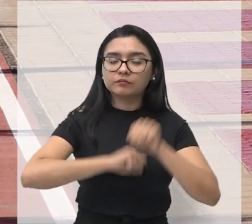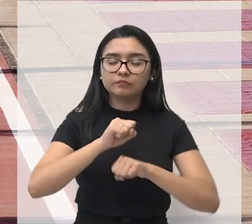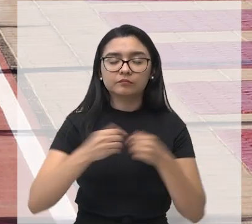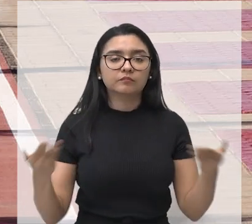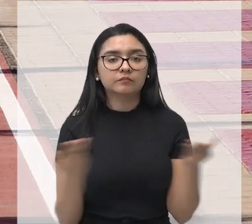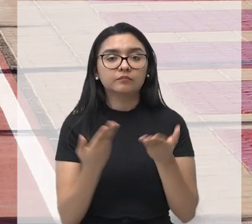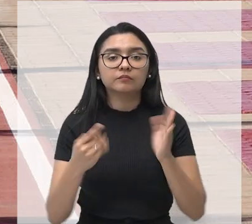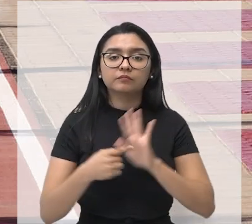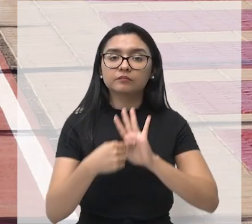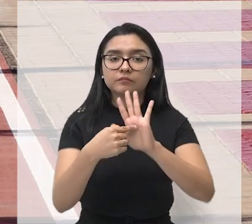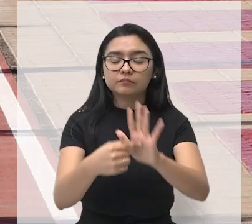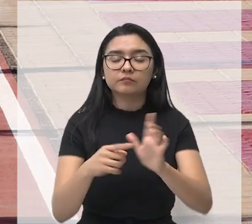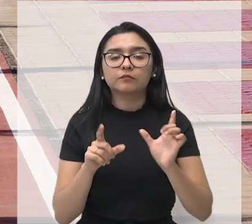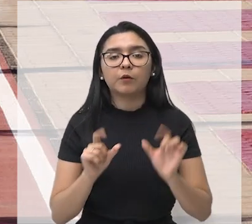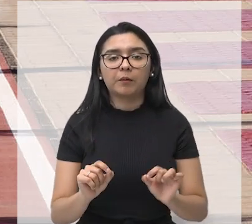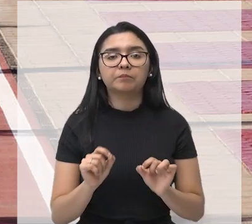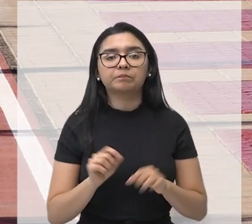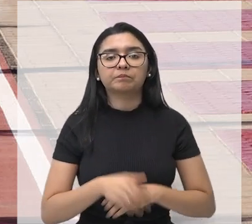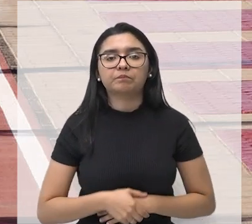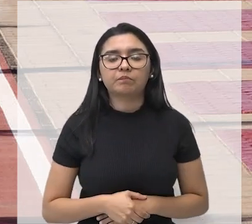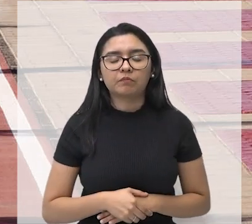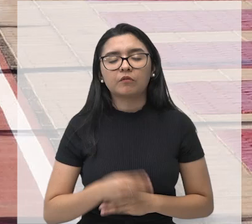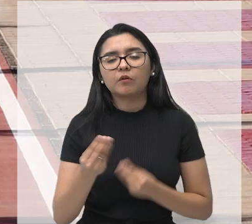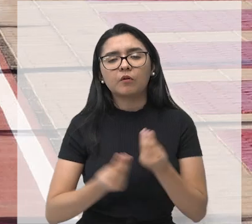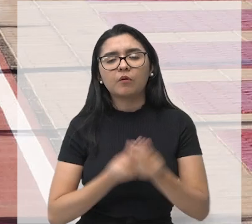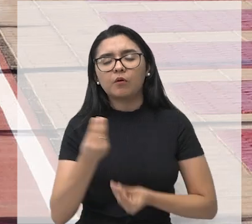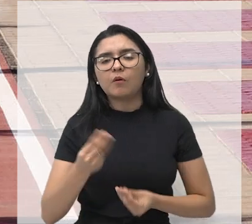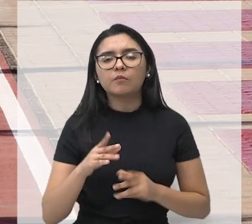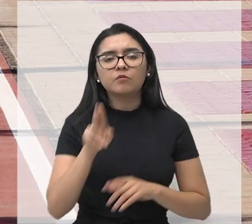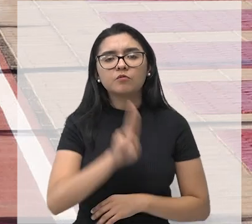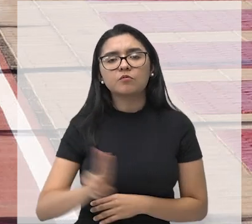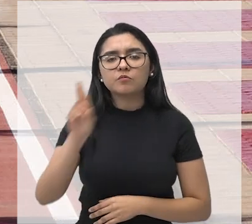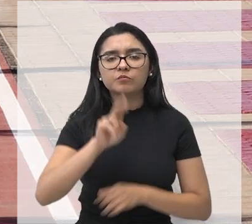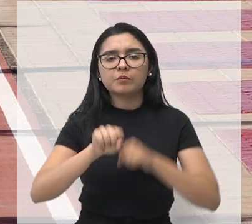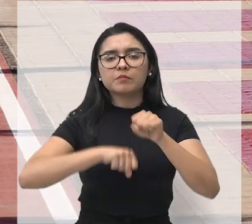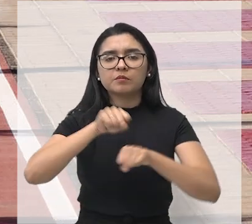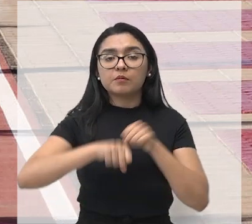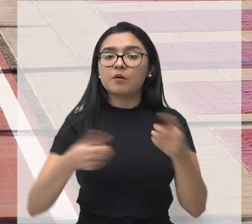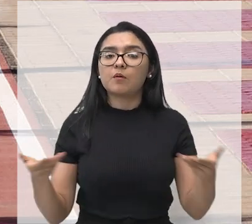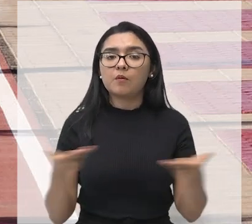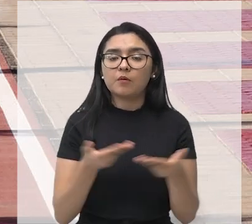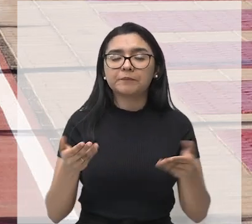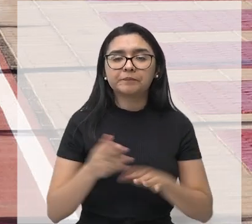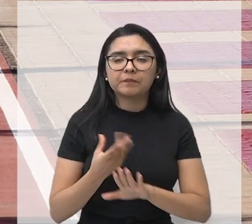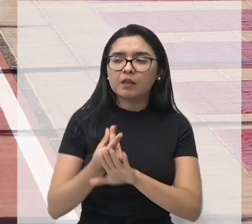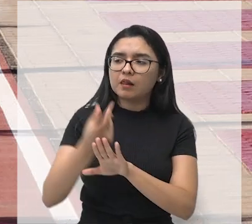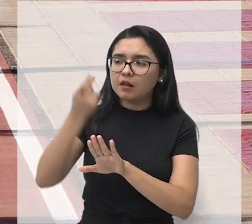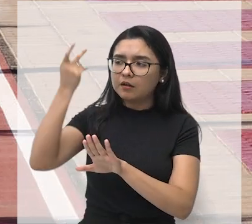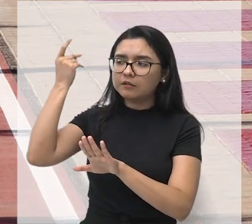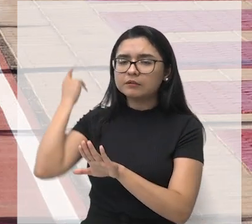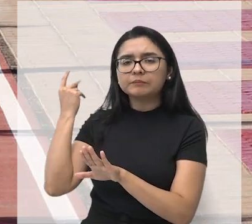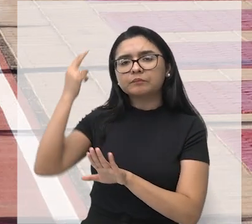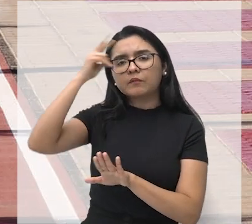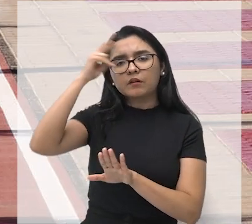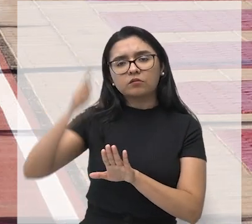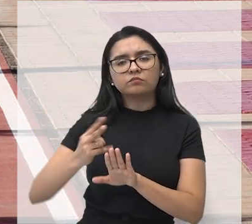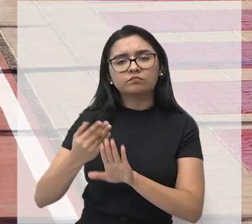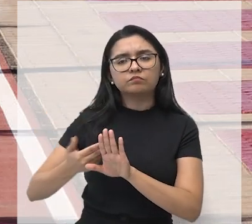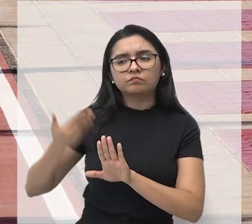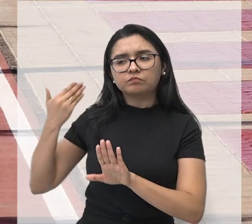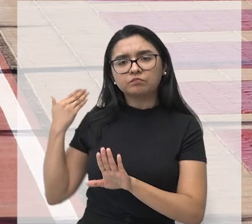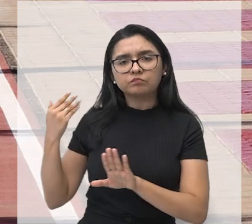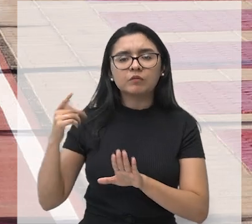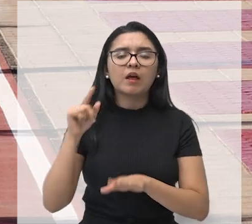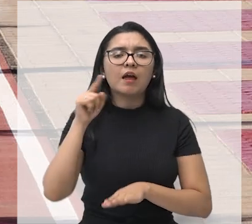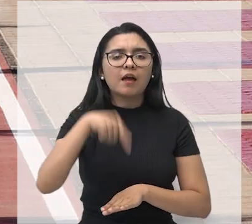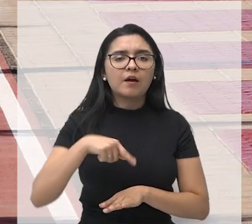quero apresentar para vocês como a bike é utilizada nos dias de hoje. Se lá no início da sua história ela estava